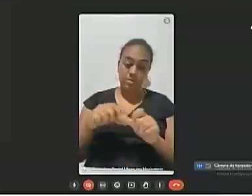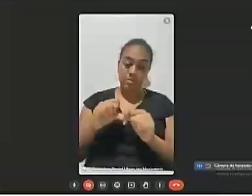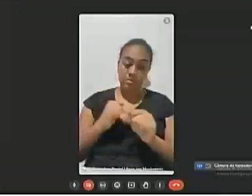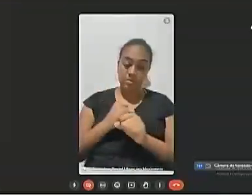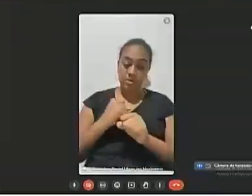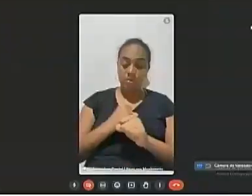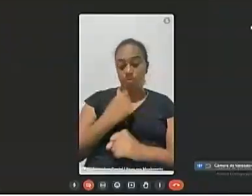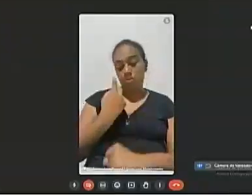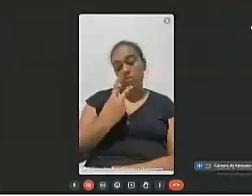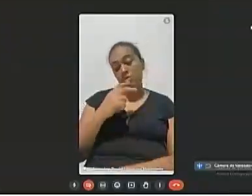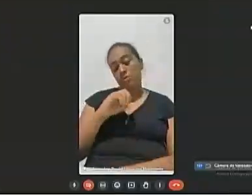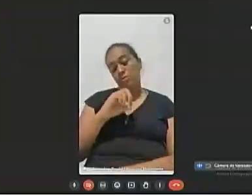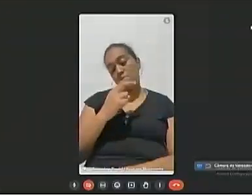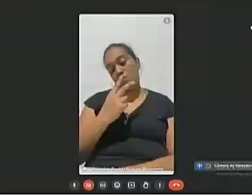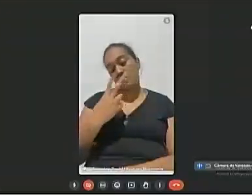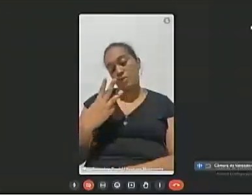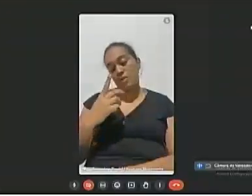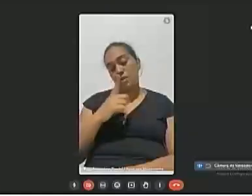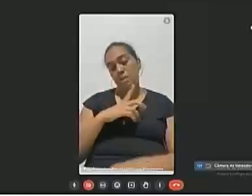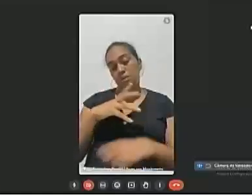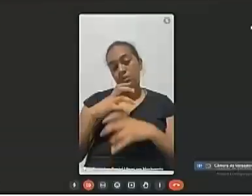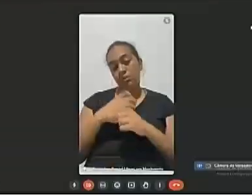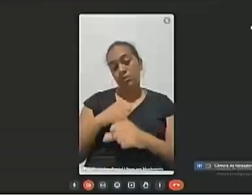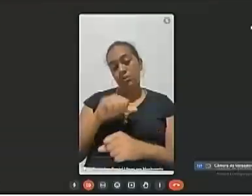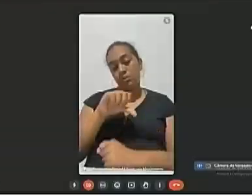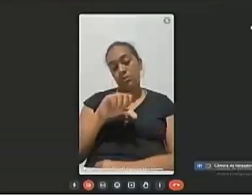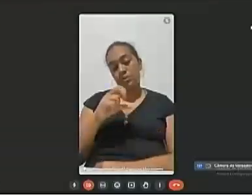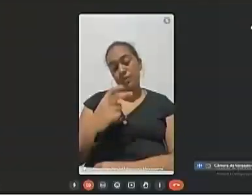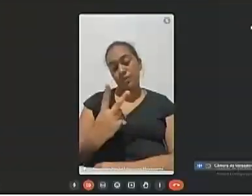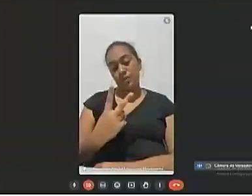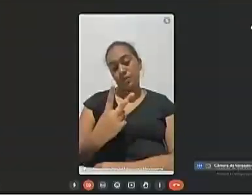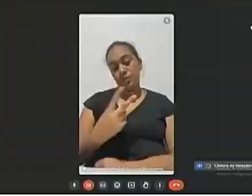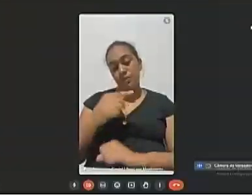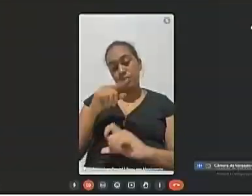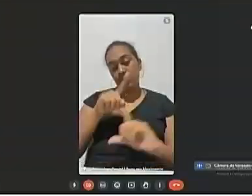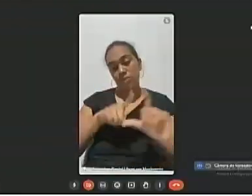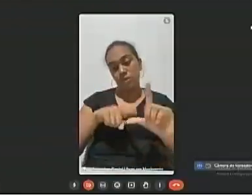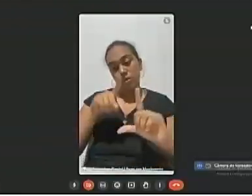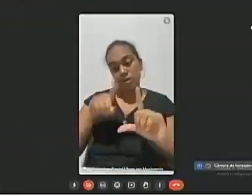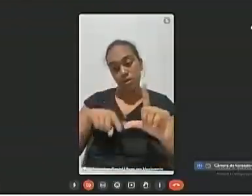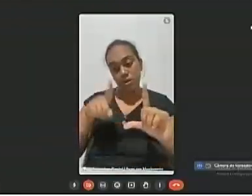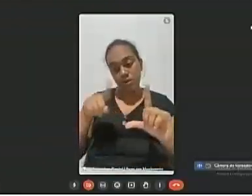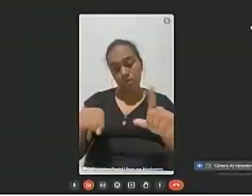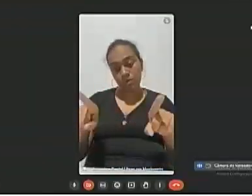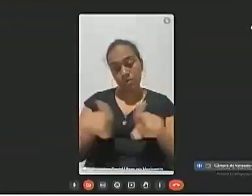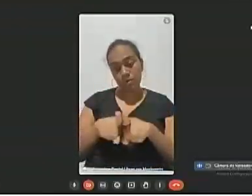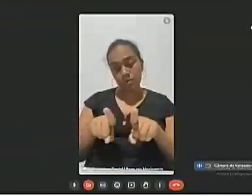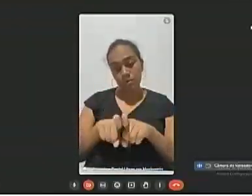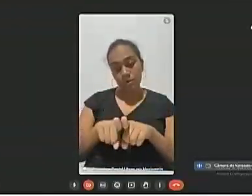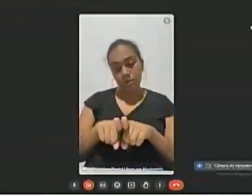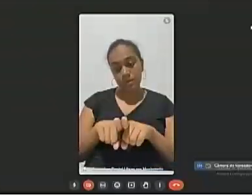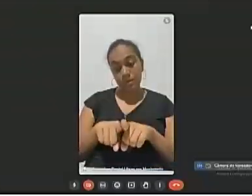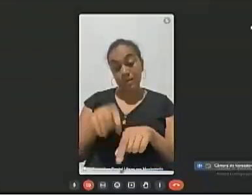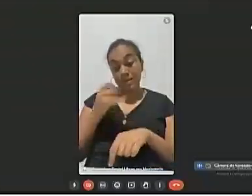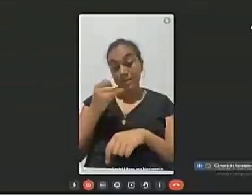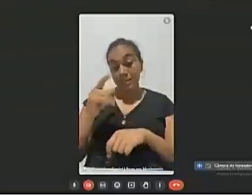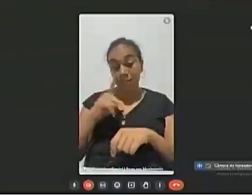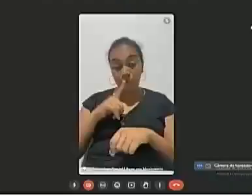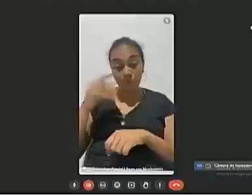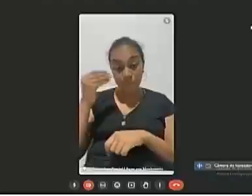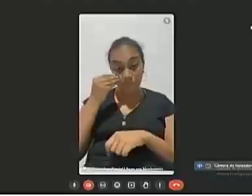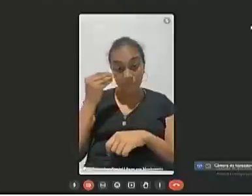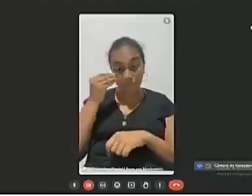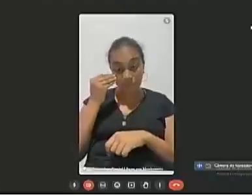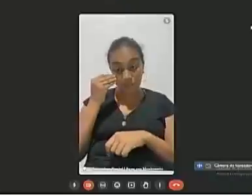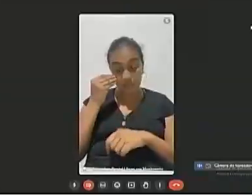2023, nós teríamos 92 centímetros mais ou menos pelo gráfico, a menos essa cheia desse ano. E se a gente escavasse curva da